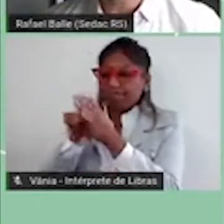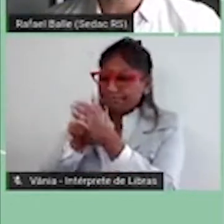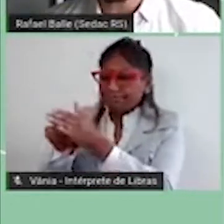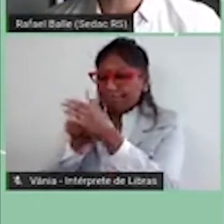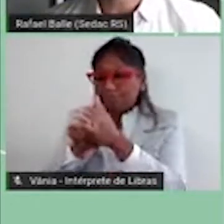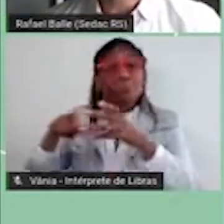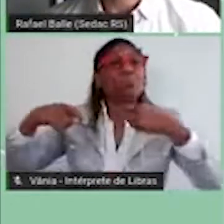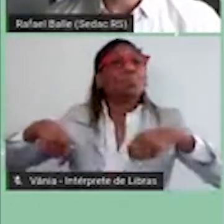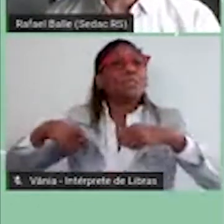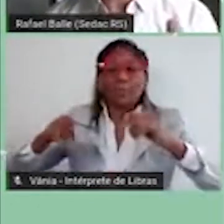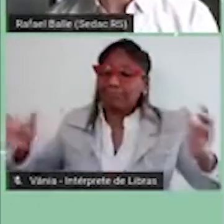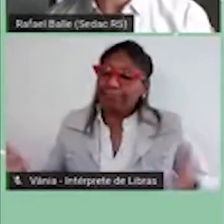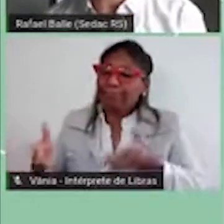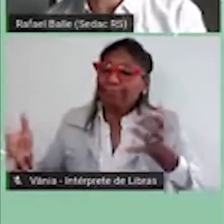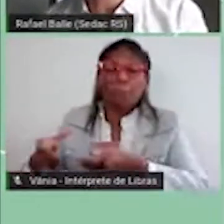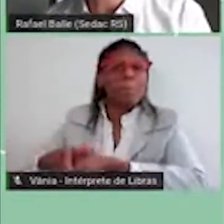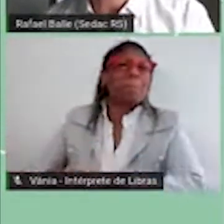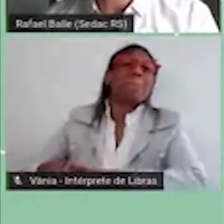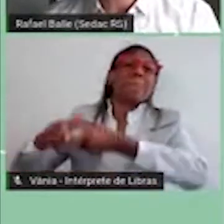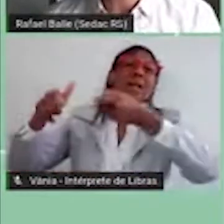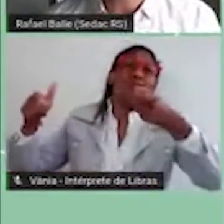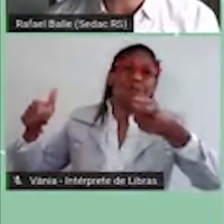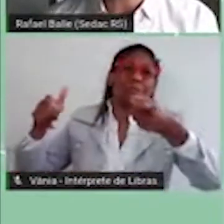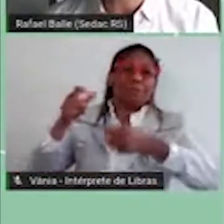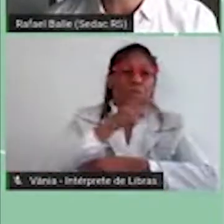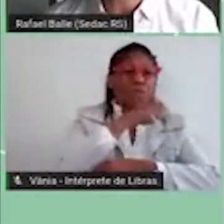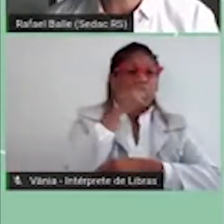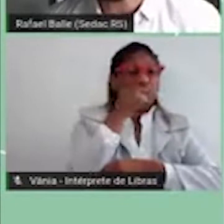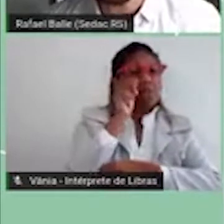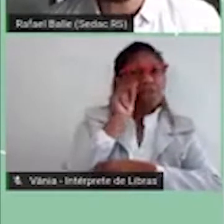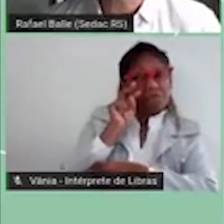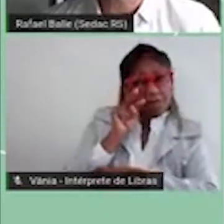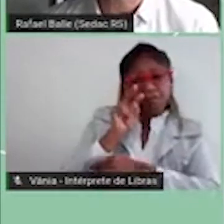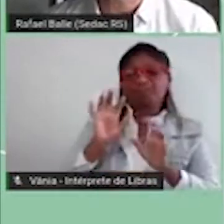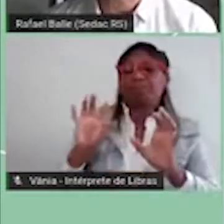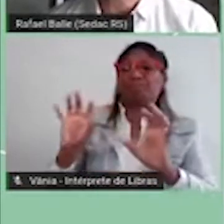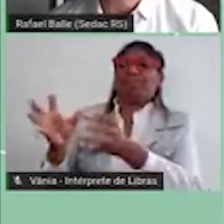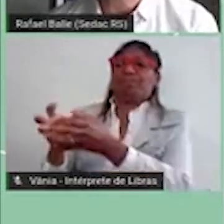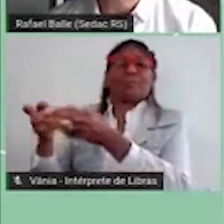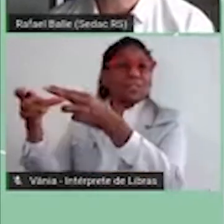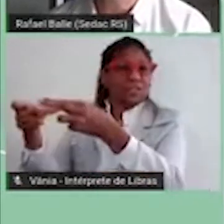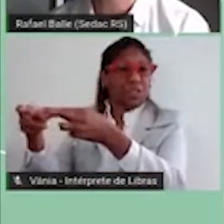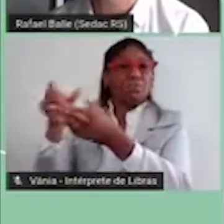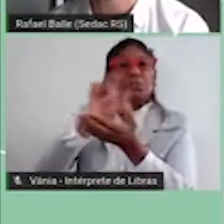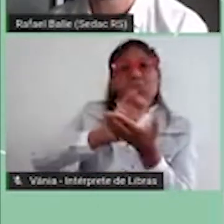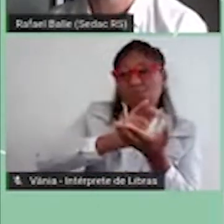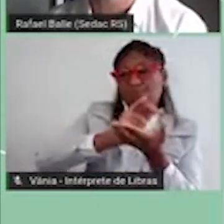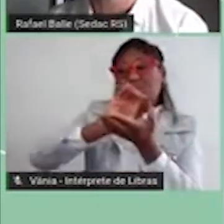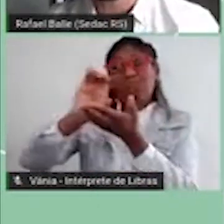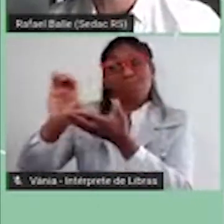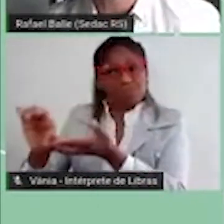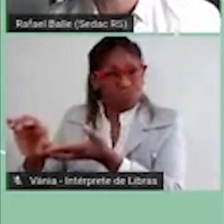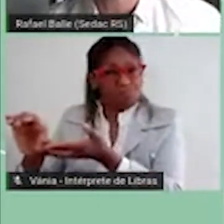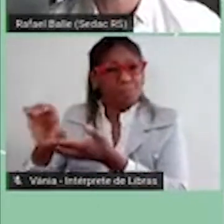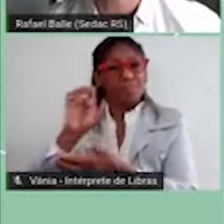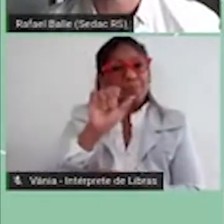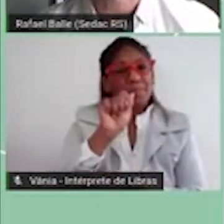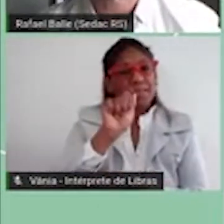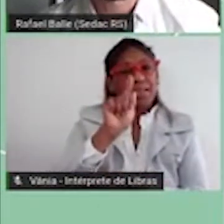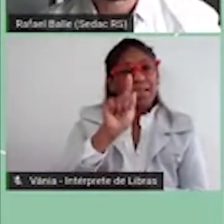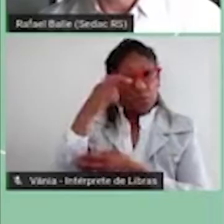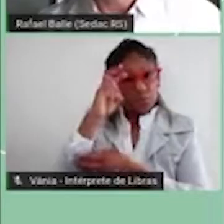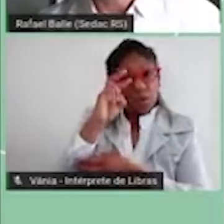ação maior do estado. Então, aqui é um recorte territorial onde se leva recursos para agentes culturais e para as iniciativas que acontecem